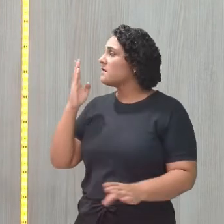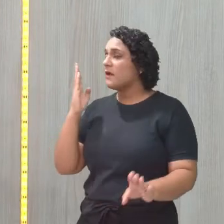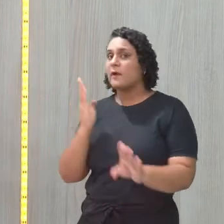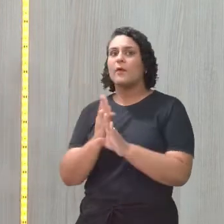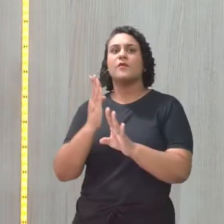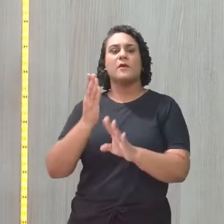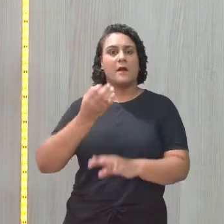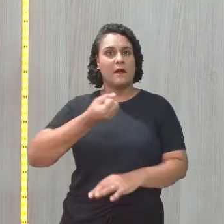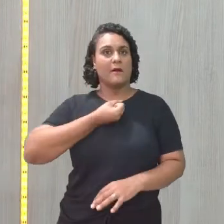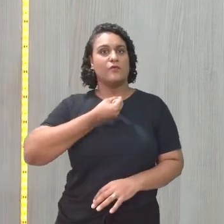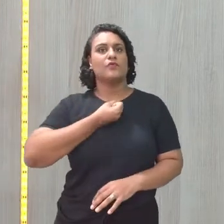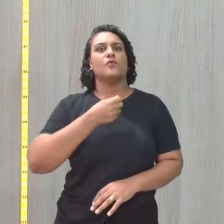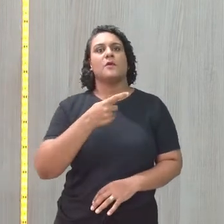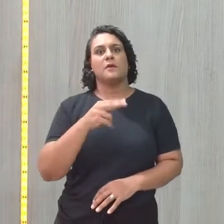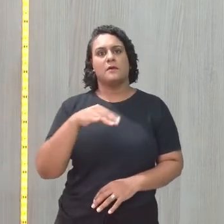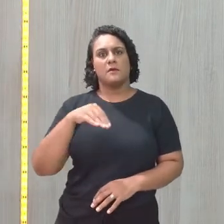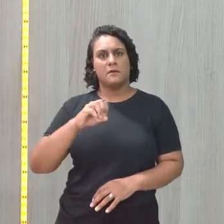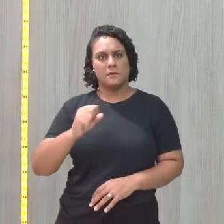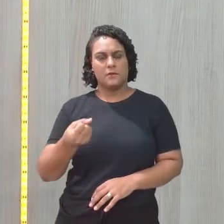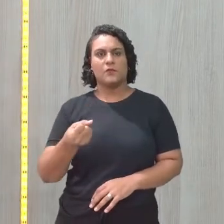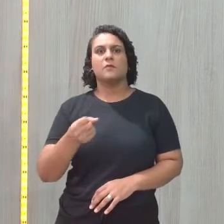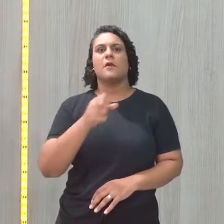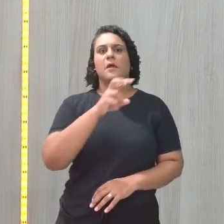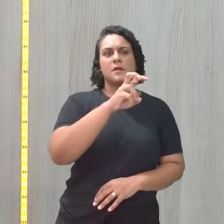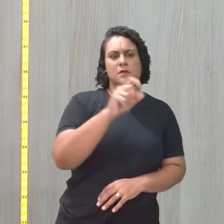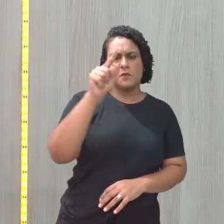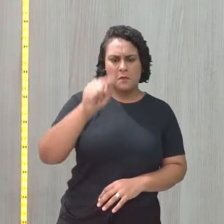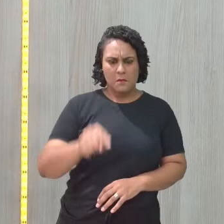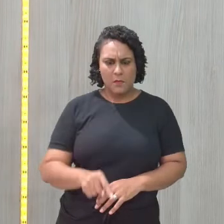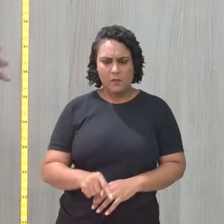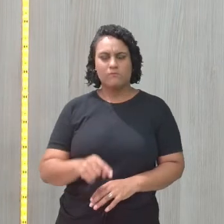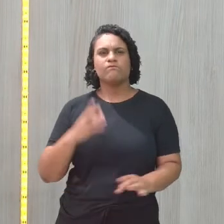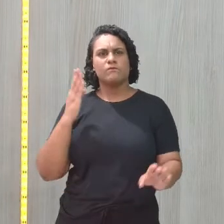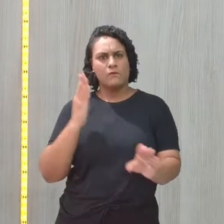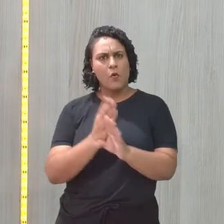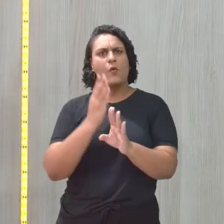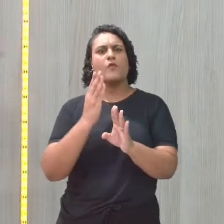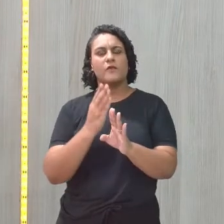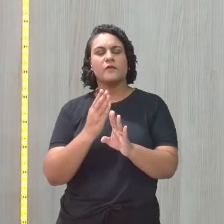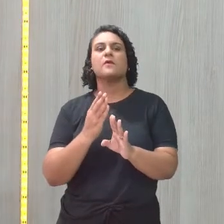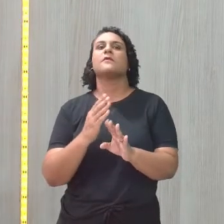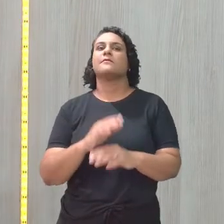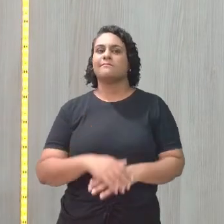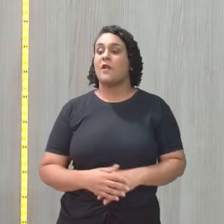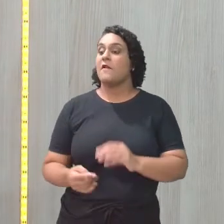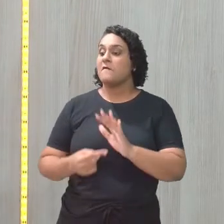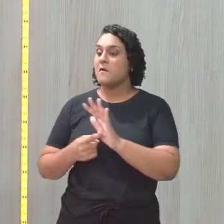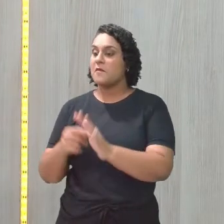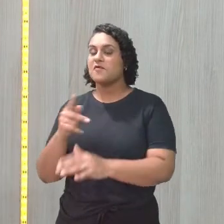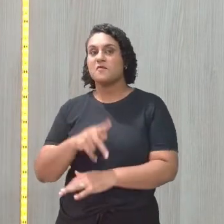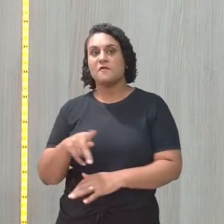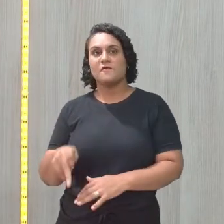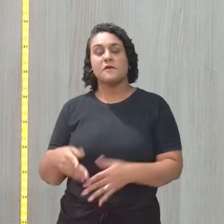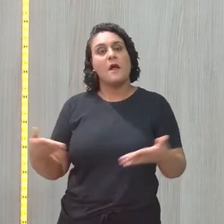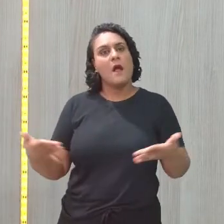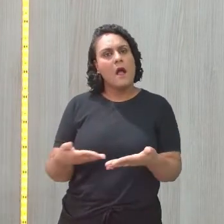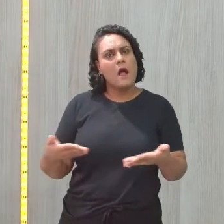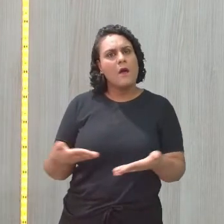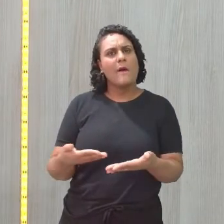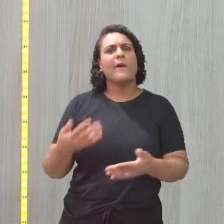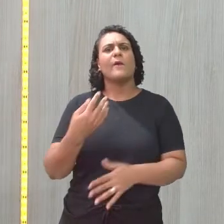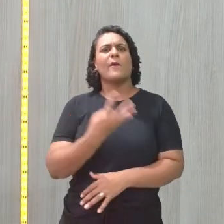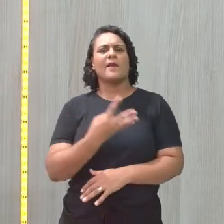fatores primos. Boto 50, bota a barrinha. Consegui, fiz aqui, vou mostrar ao meu professor. Agora eu quero fazer agora